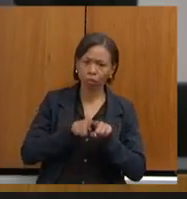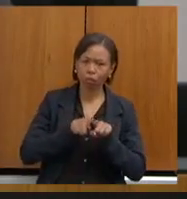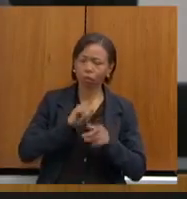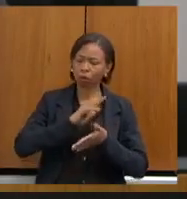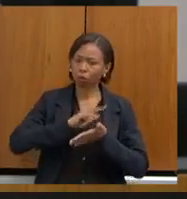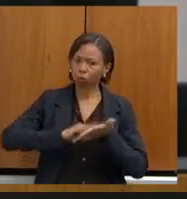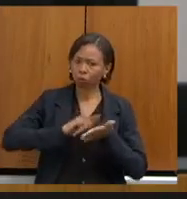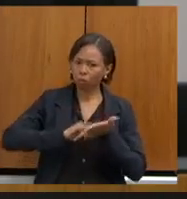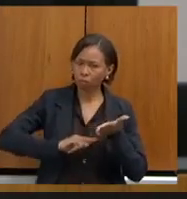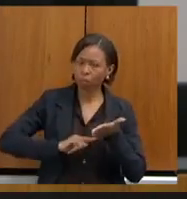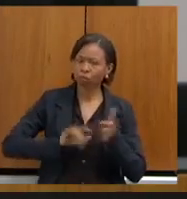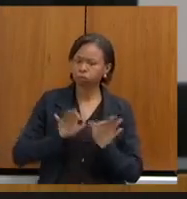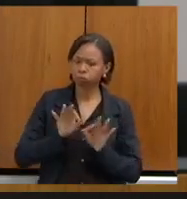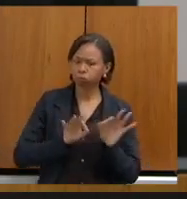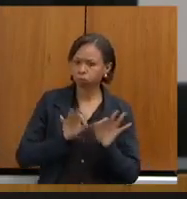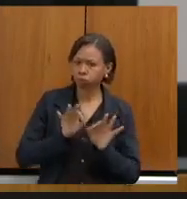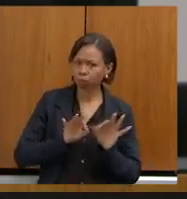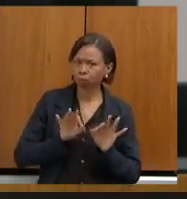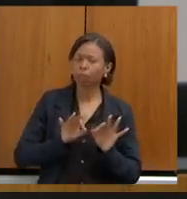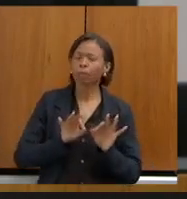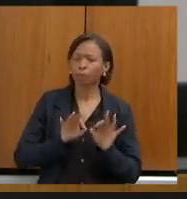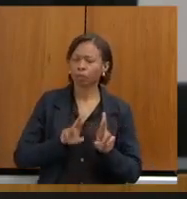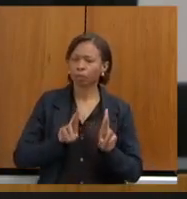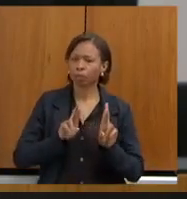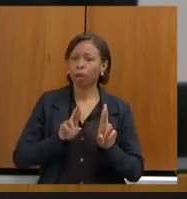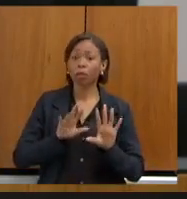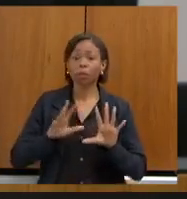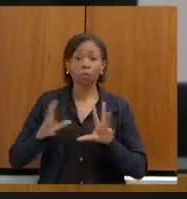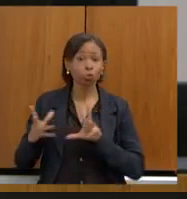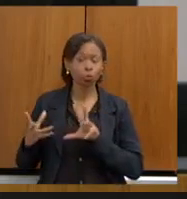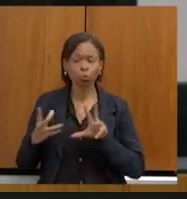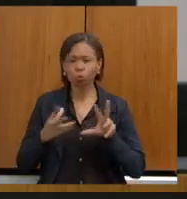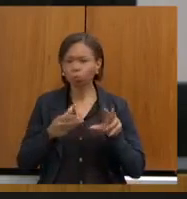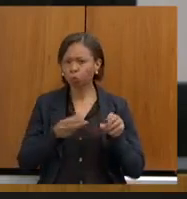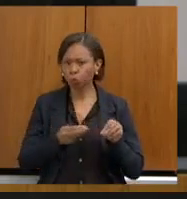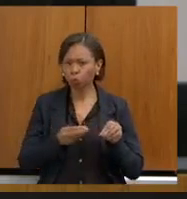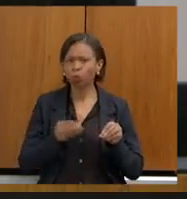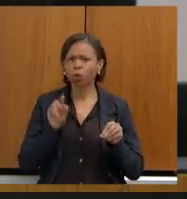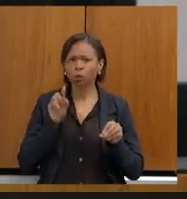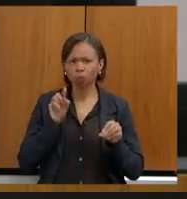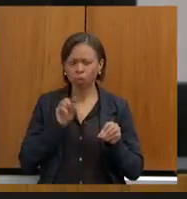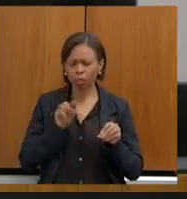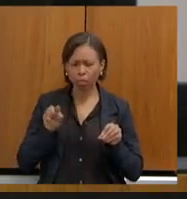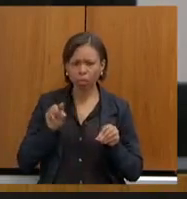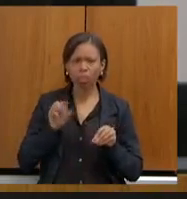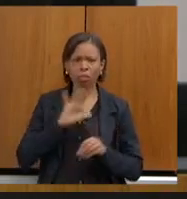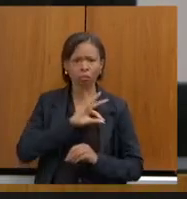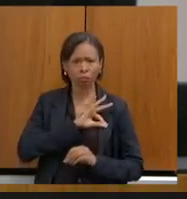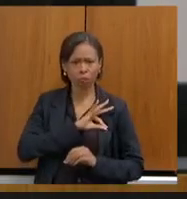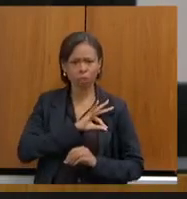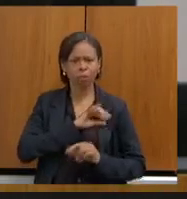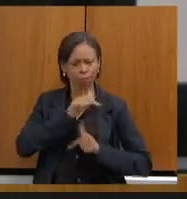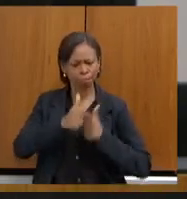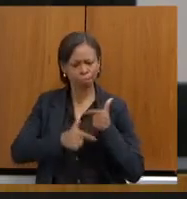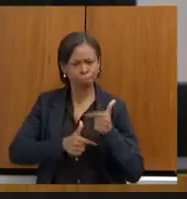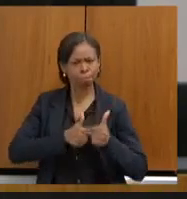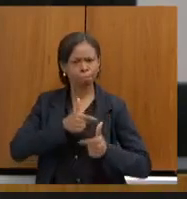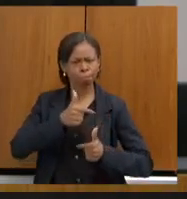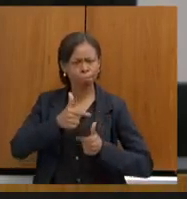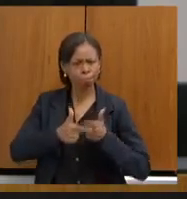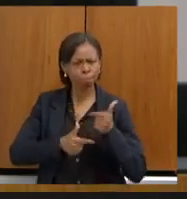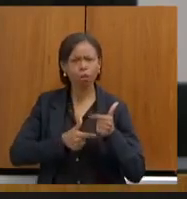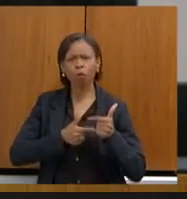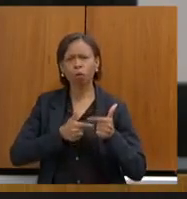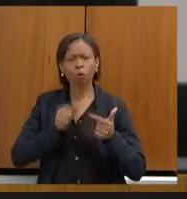por esse grupo de Oficiais que lá consegue fazer um trabalho hercúleo ardo para que